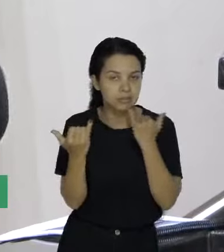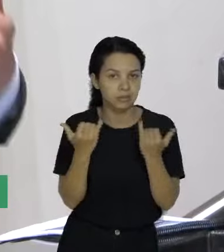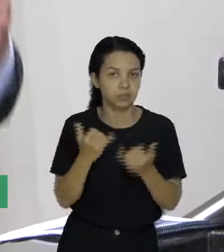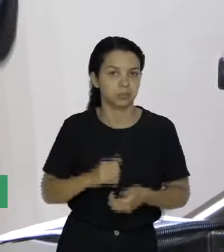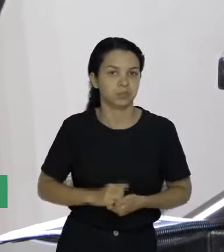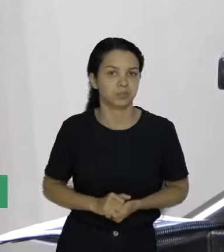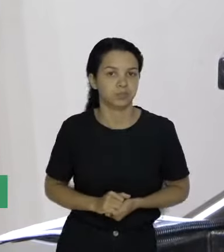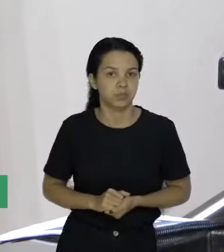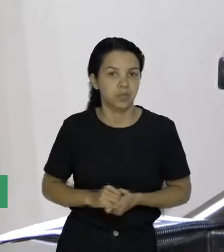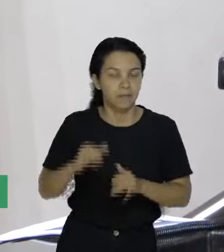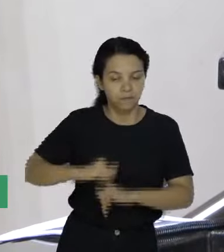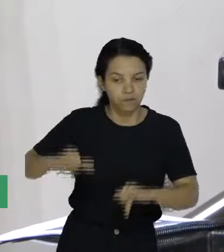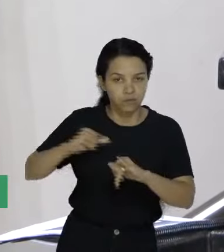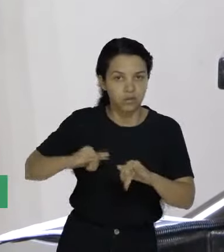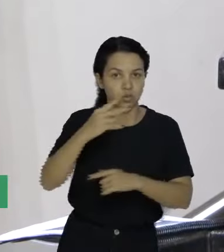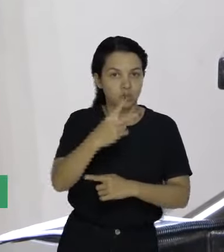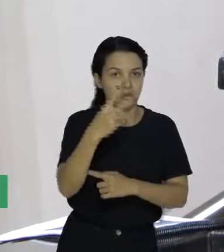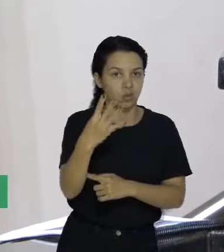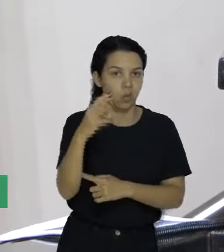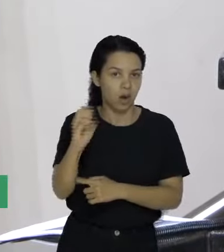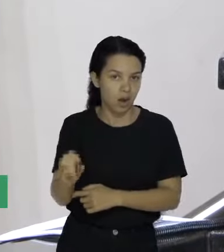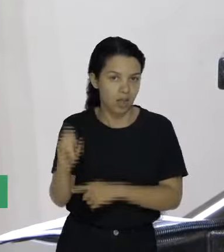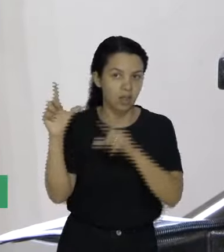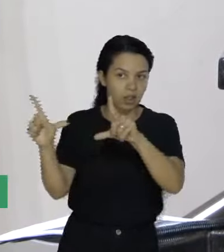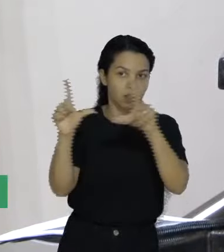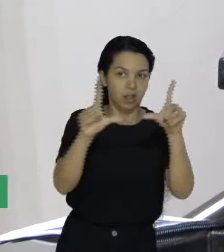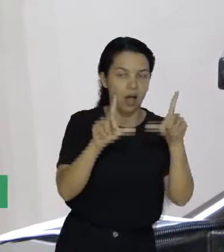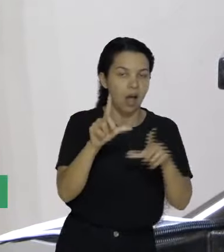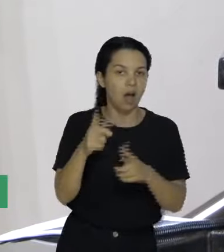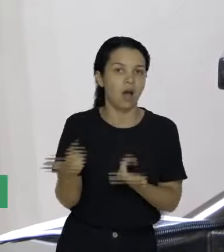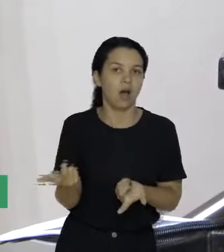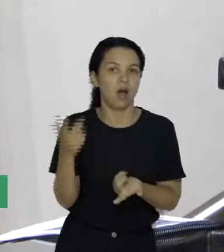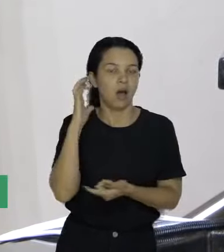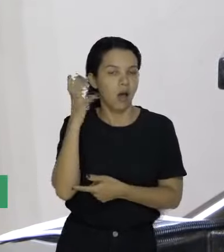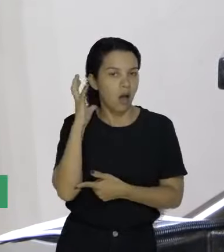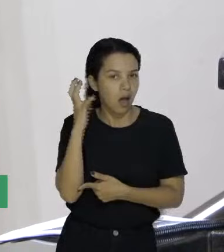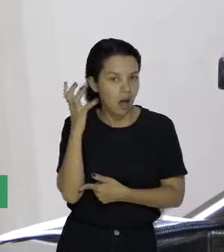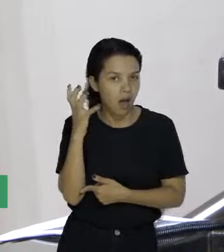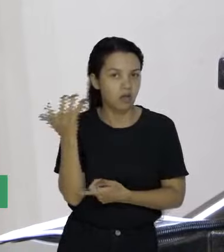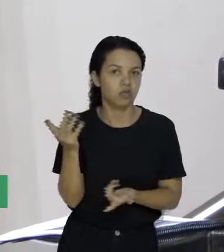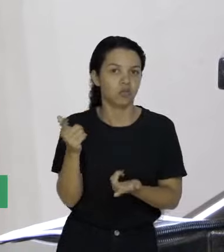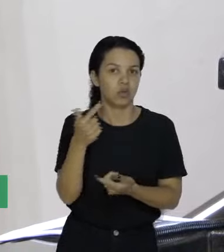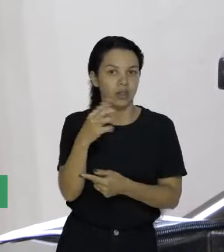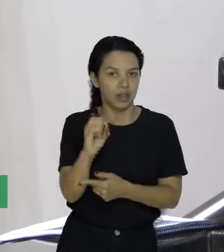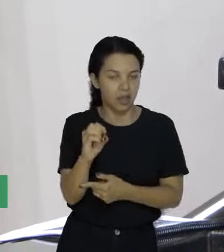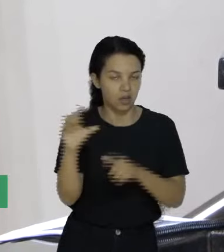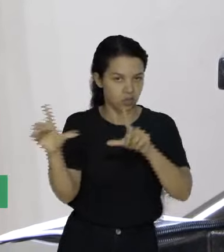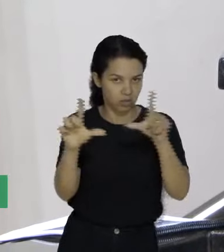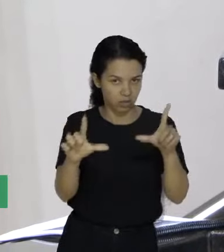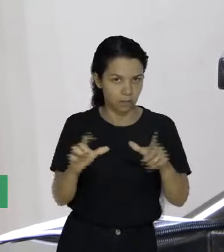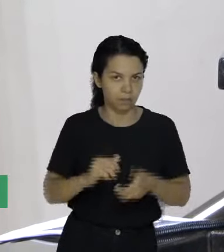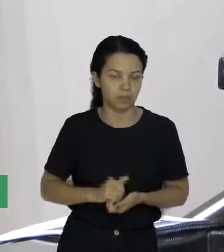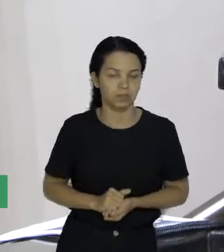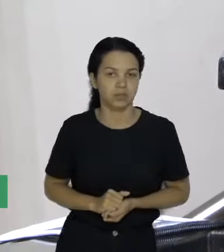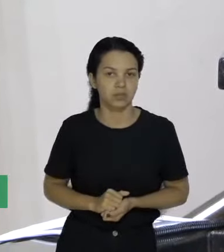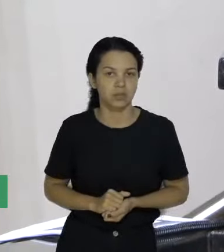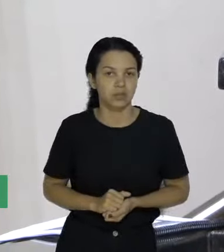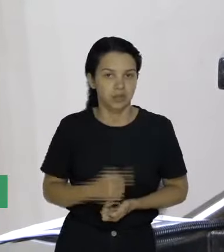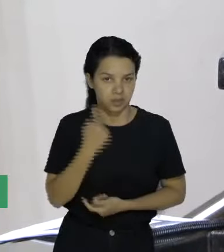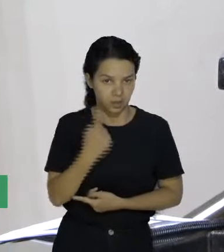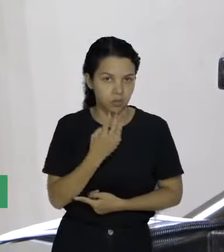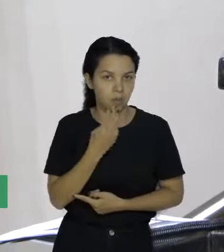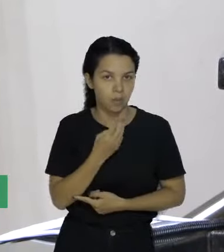difundidos em 240 emissoras de rádio e 10 emissoras de televisão no nosso estado vou trazer aqui Deputado Marquito um